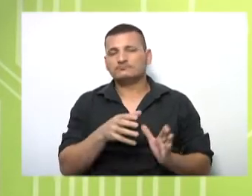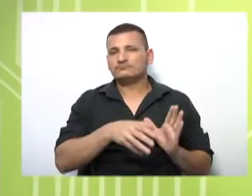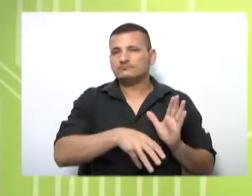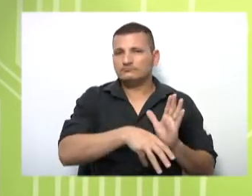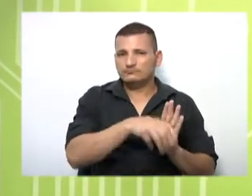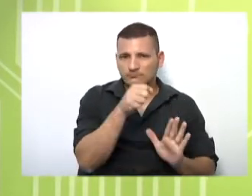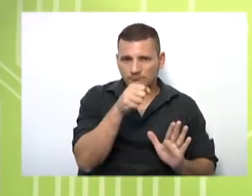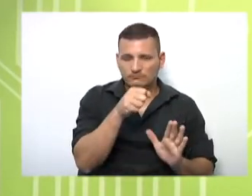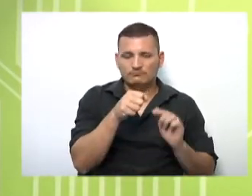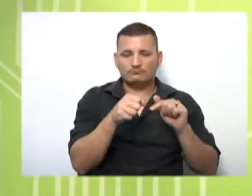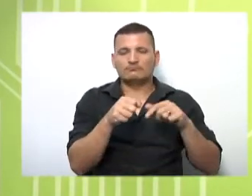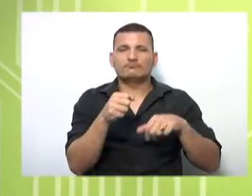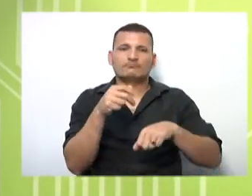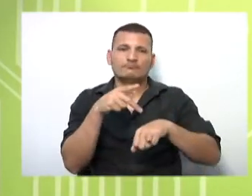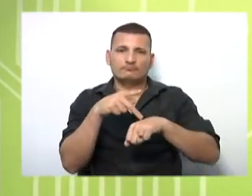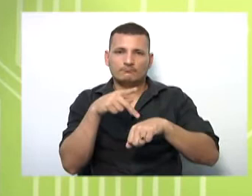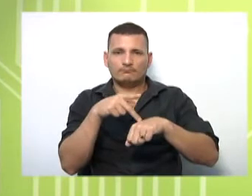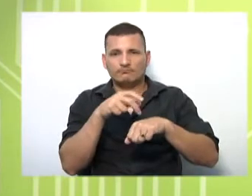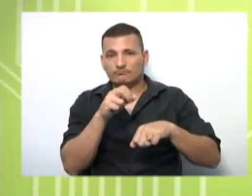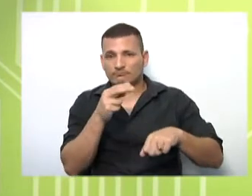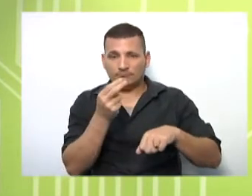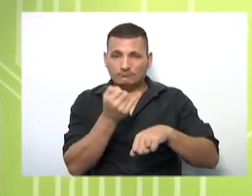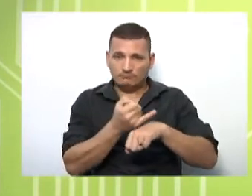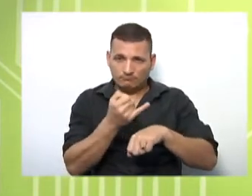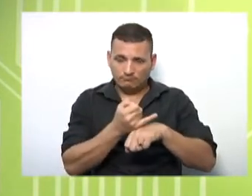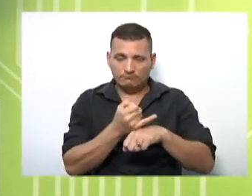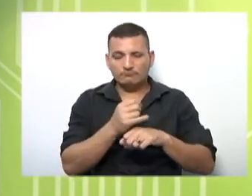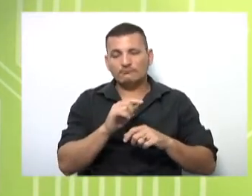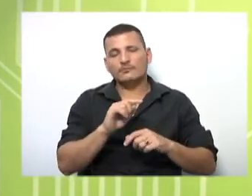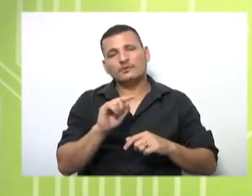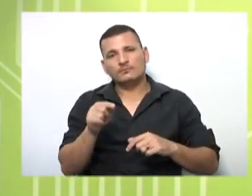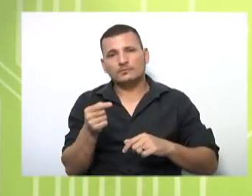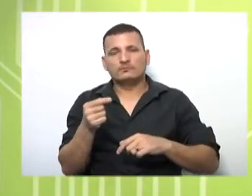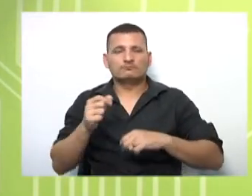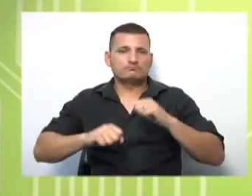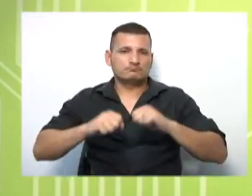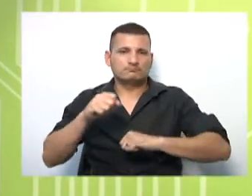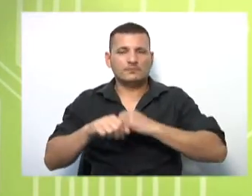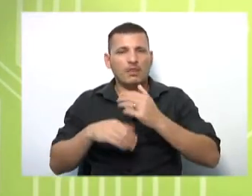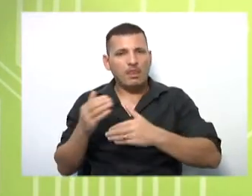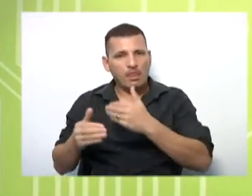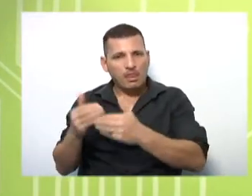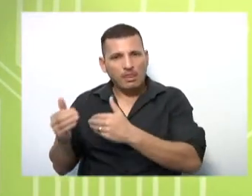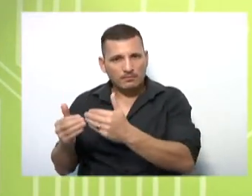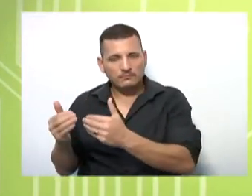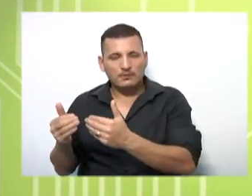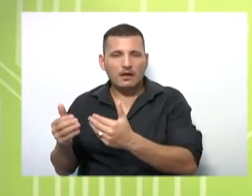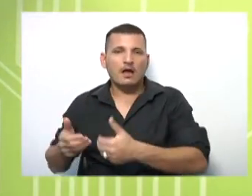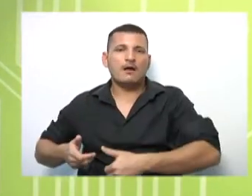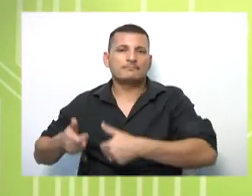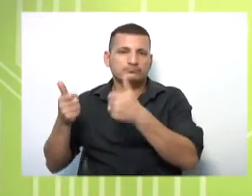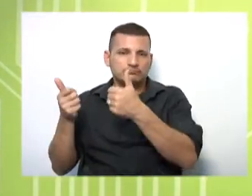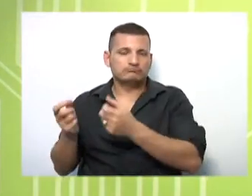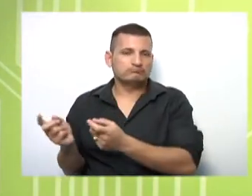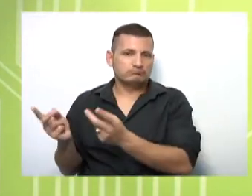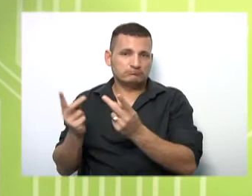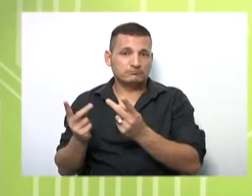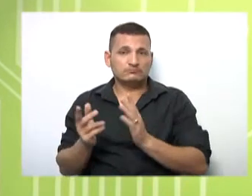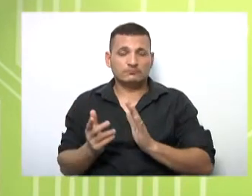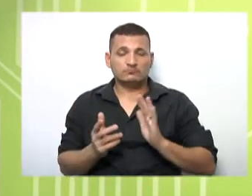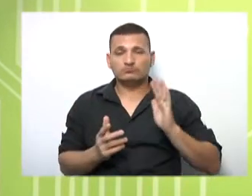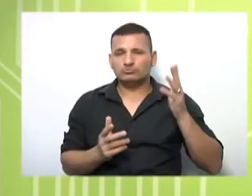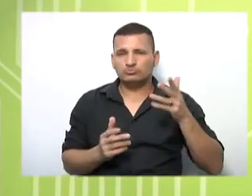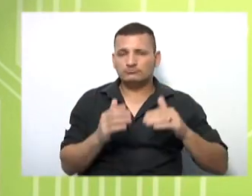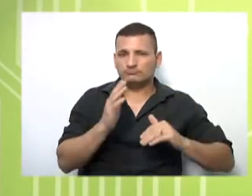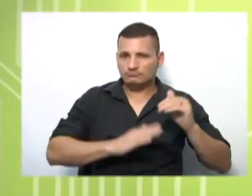em sua forma bruta e é beneficiado até o seu consumidor final. Então, todos os profissionais dessa linha de